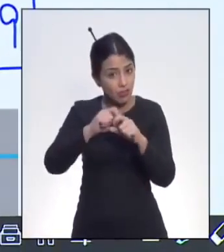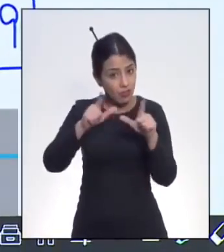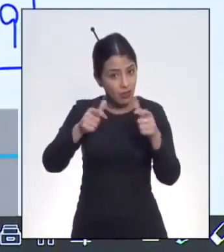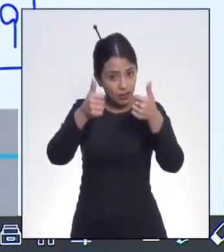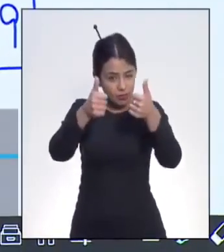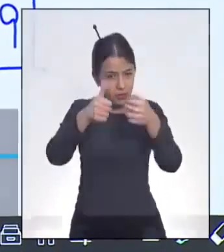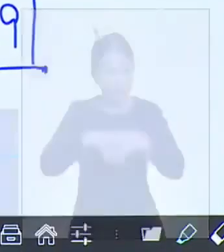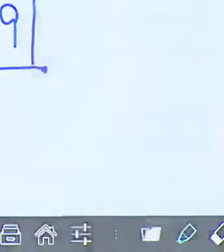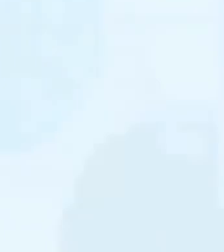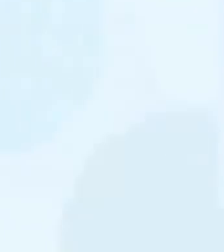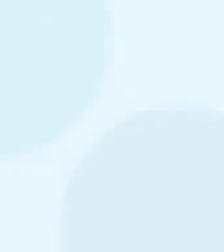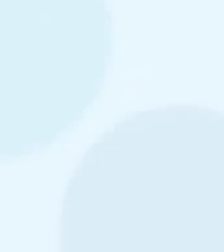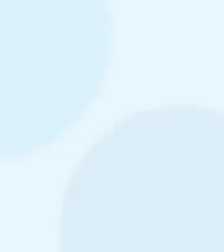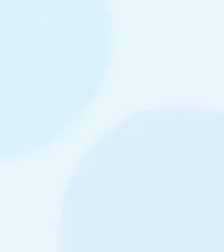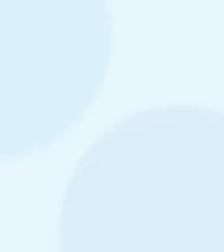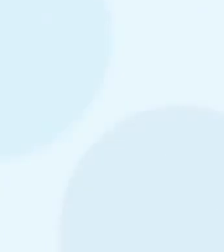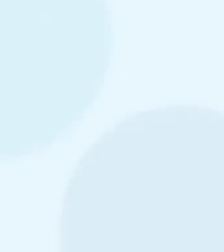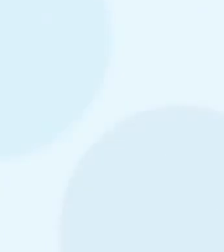bem? Até já.